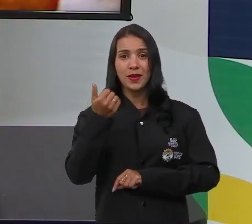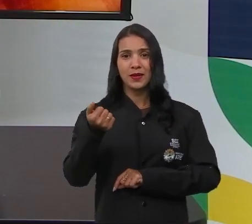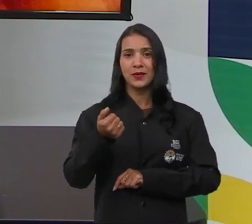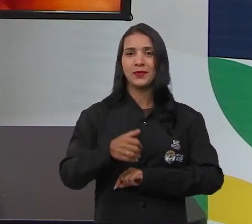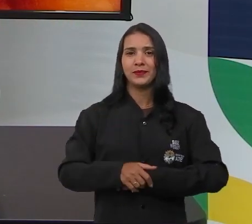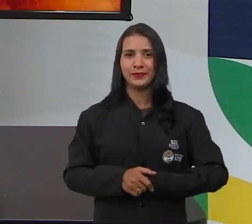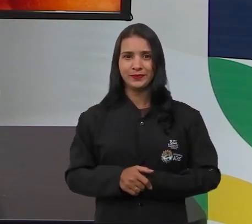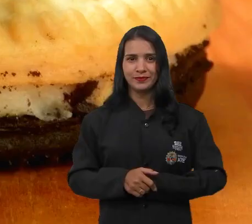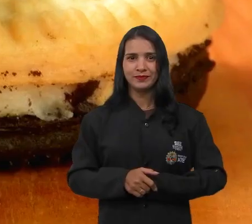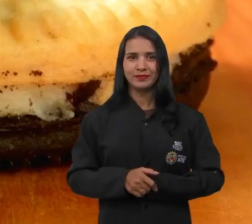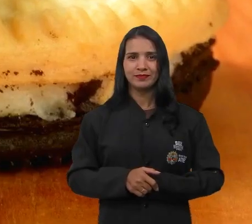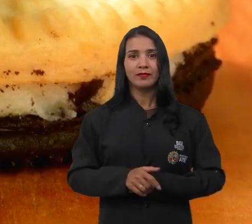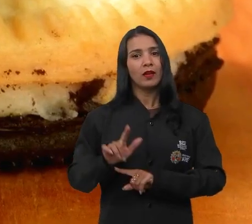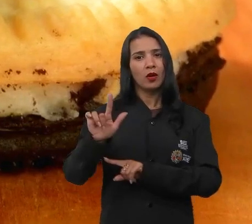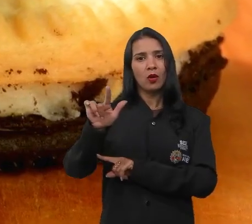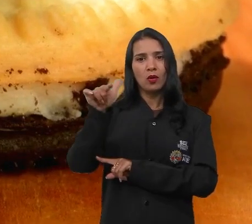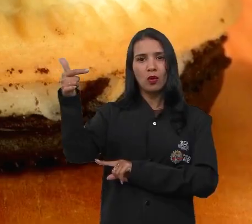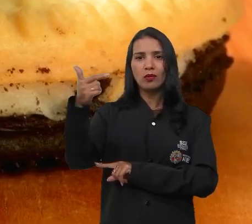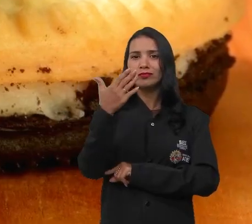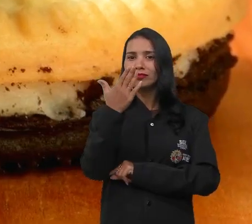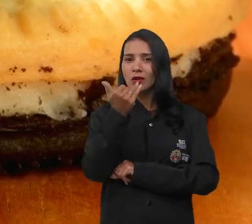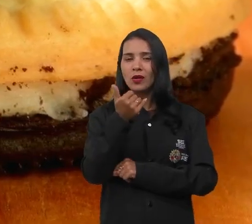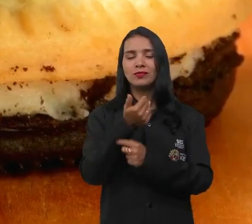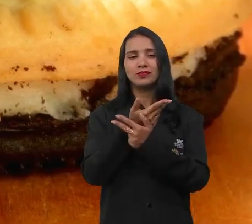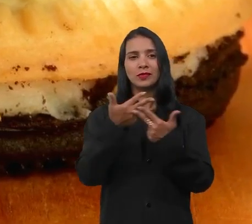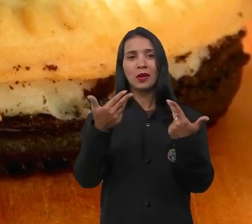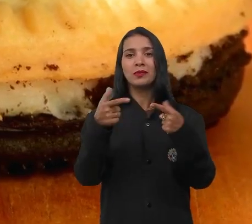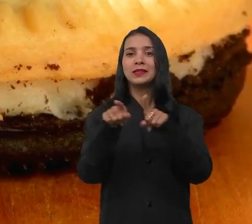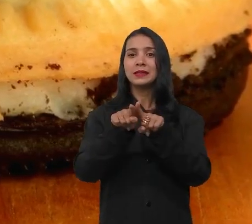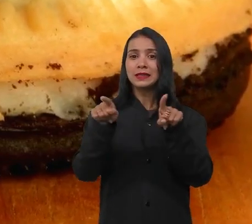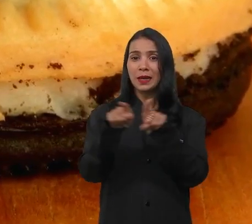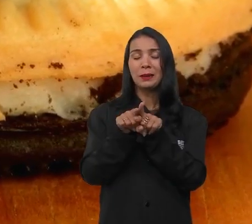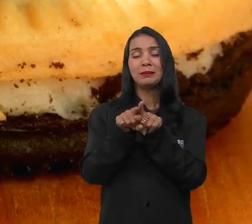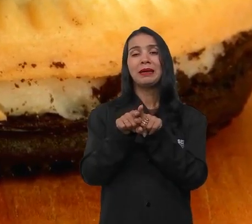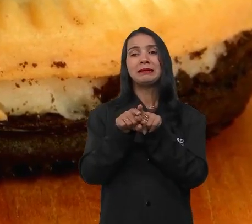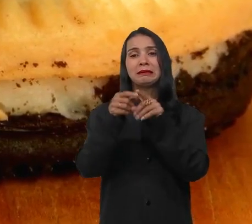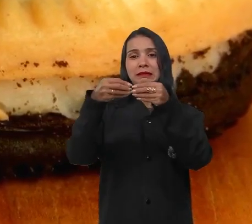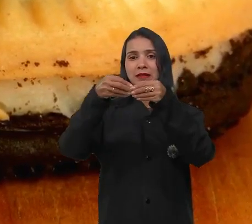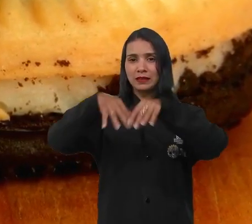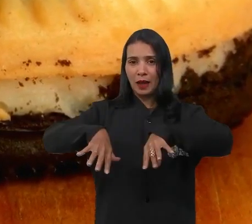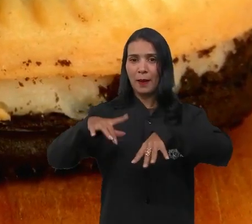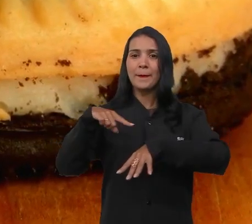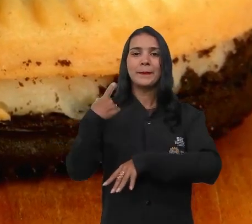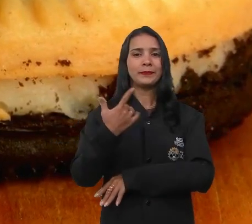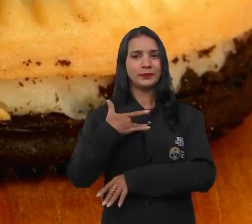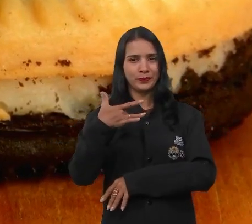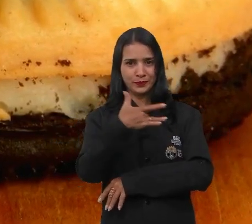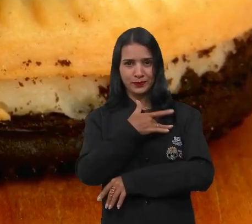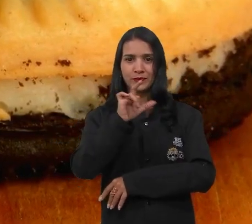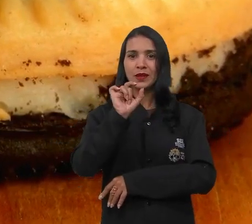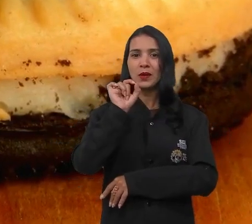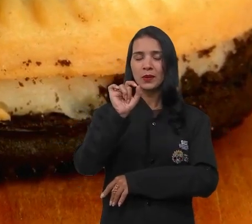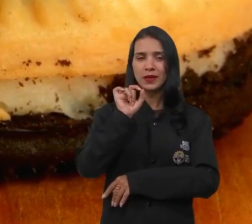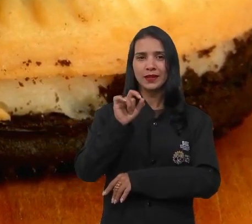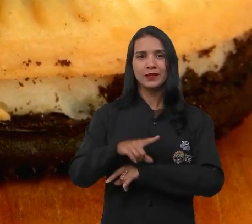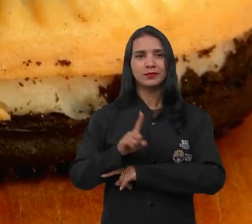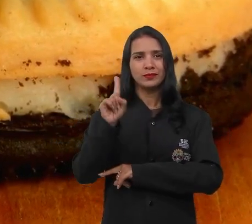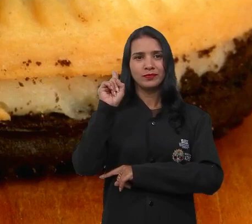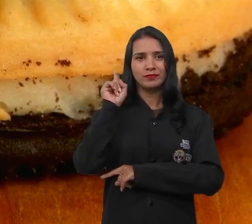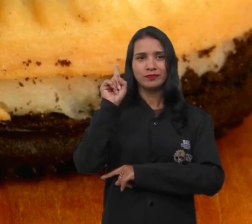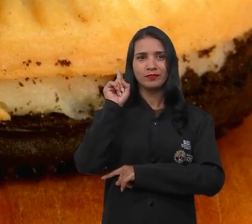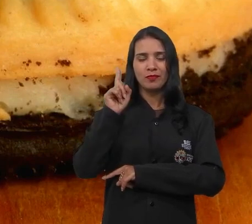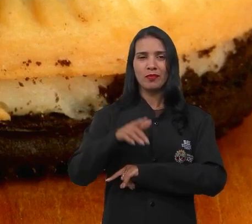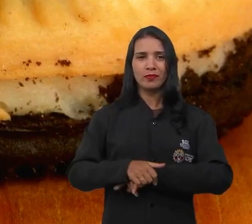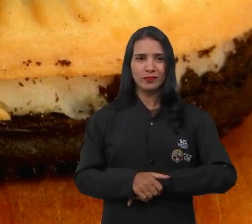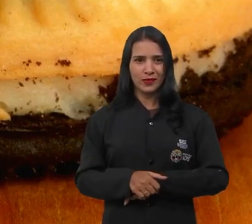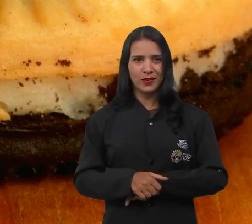gente? Aí o outro alimento aqui, ultraprocessado, que faz muito mal ali para a nossa saúde, é o biscoito recheado. Né?